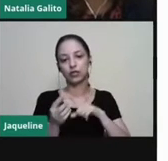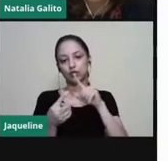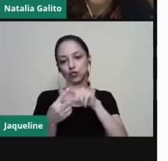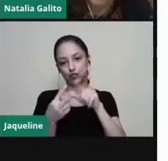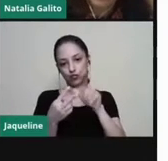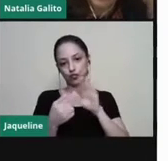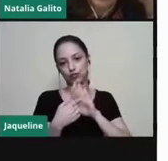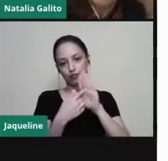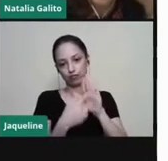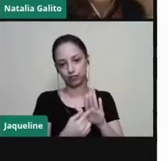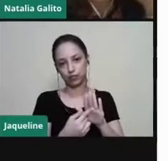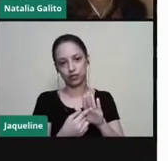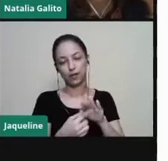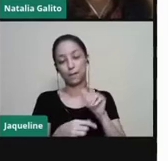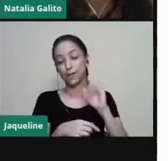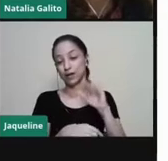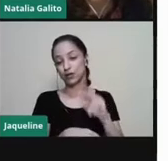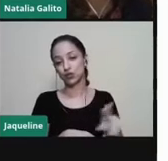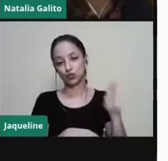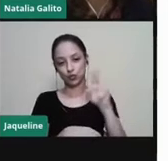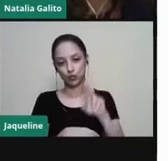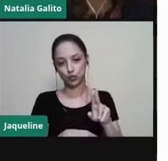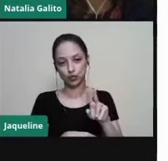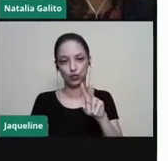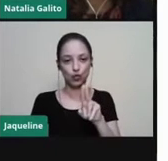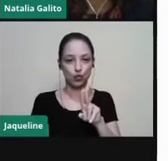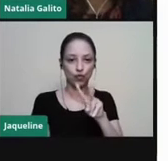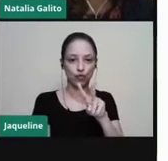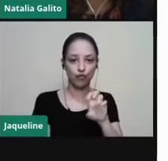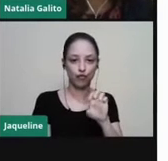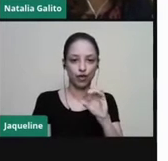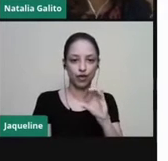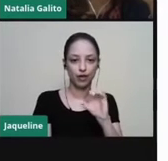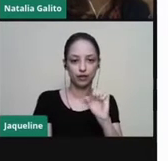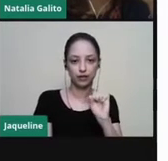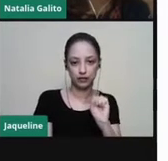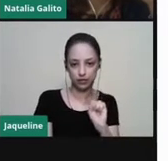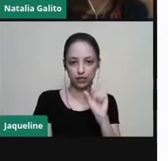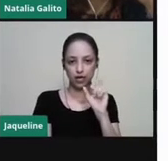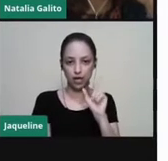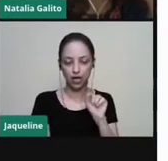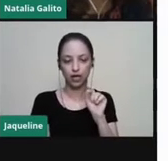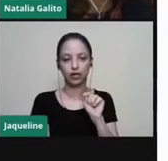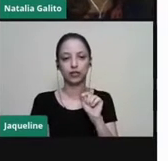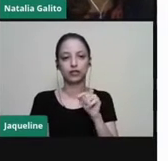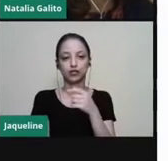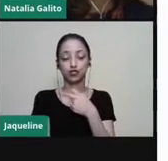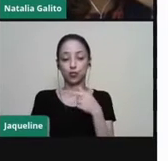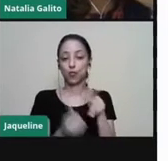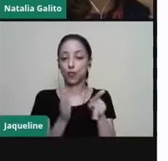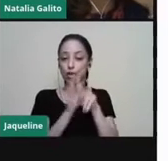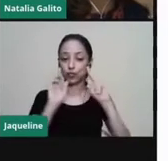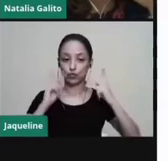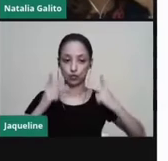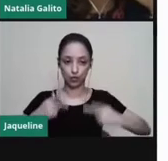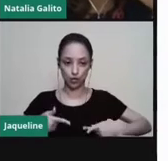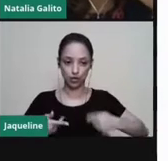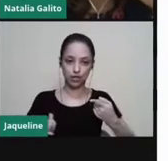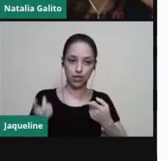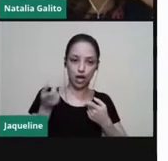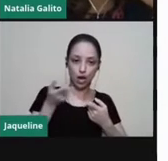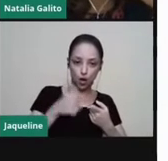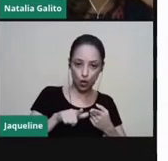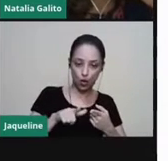aqui, que são as mais utilizadas, que são as UVECs, que são células endoteliais de veia umbilical humana, e as REECs, que são